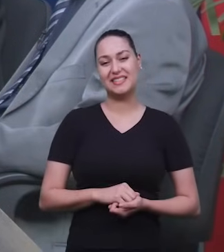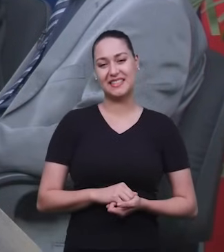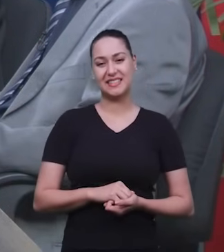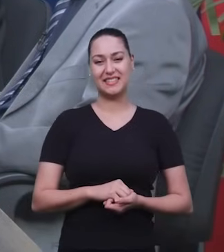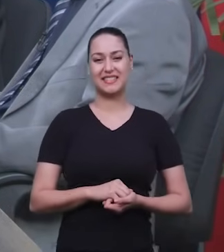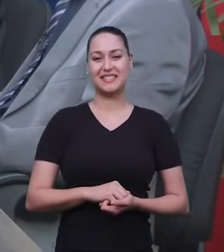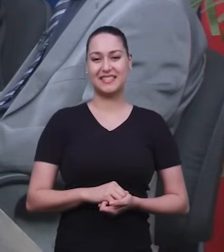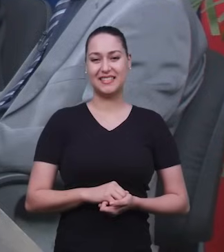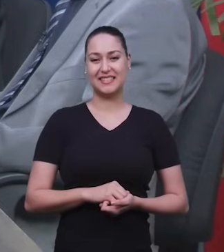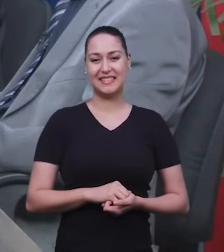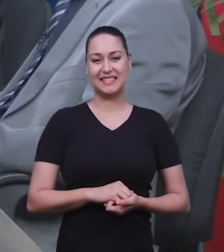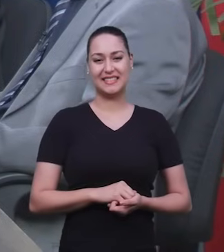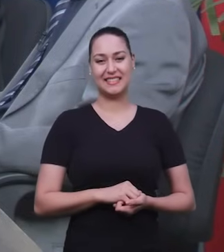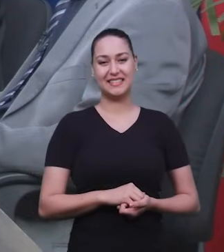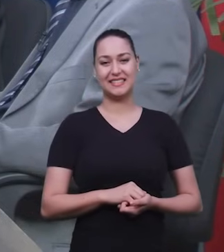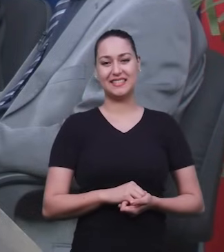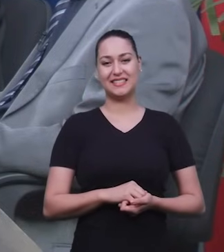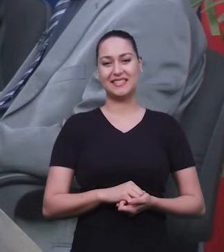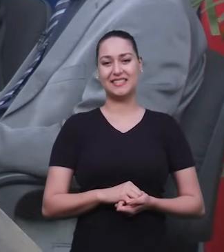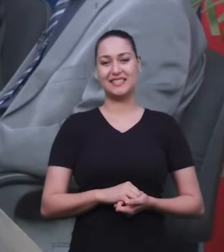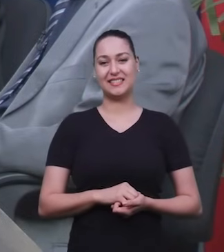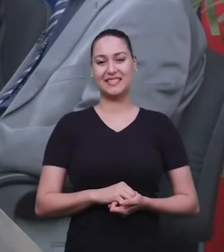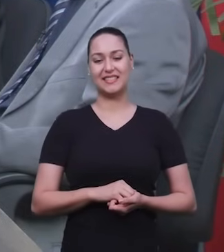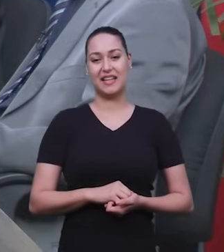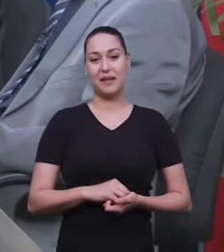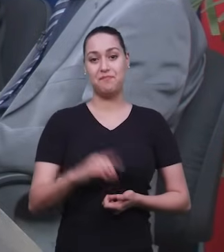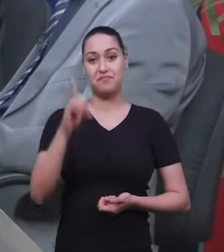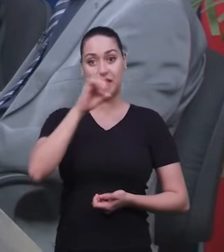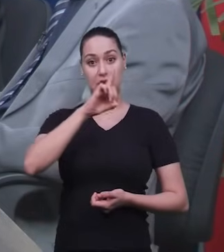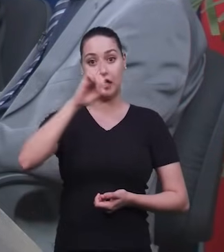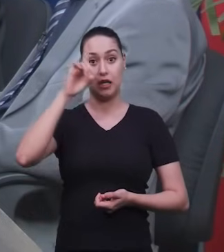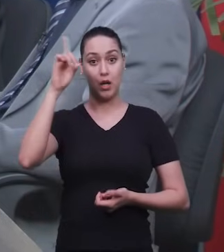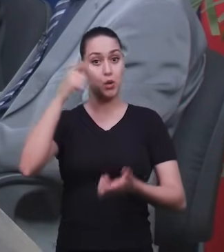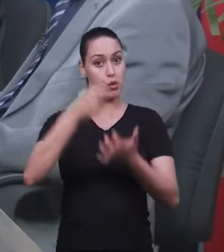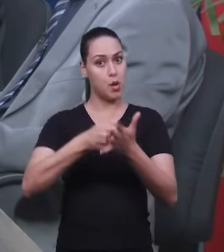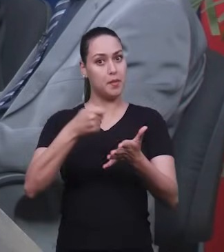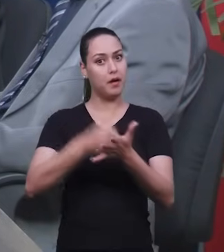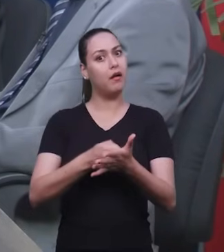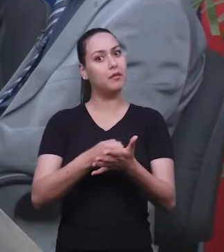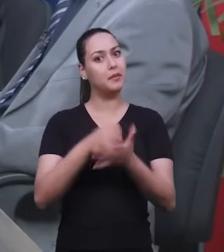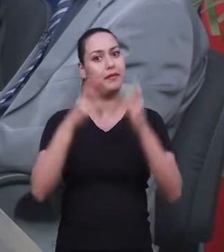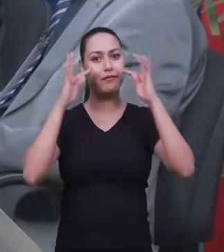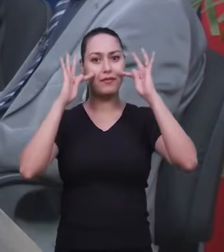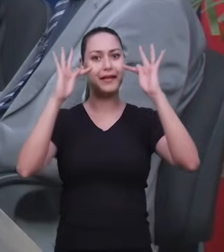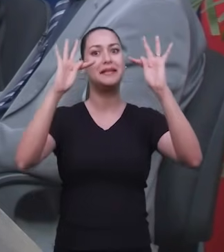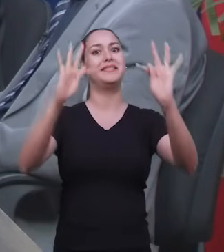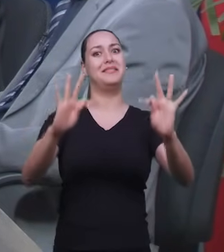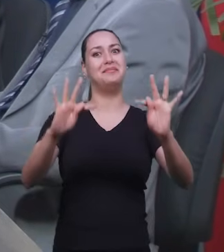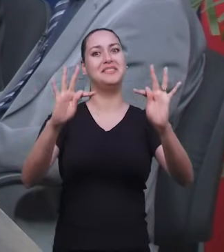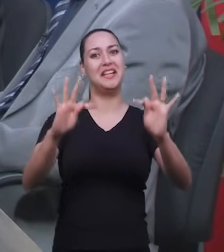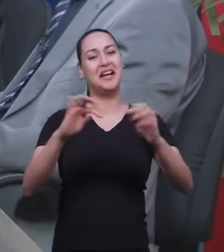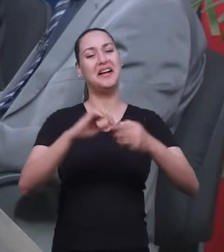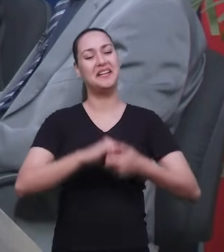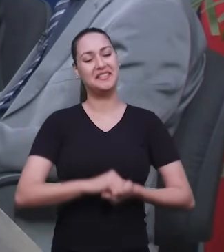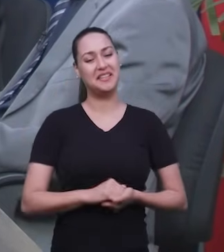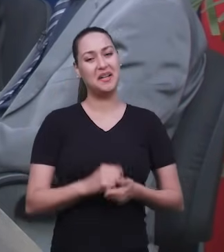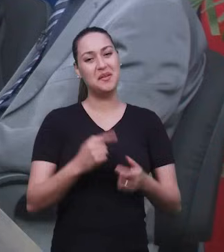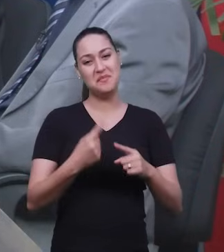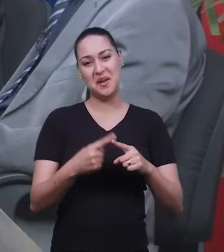que ela falou que Deus vinha cobrando a ela. Isso tem 2 anos, foi 2020, né? Começou